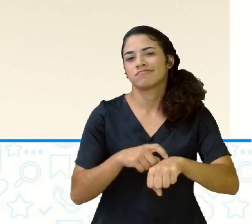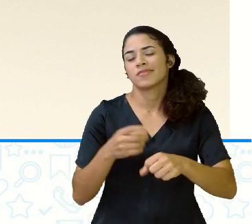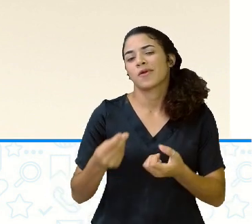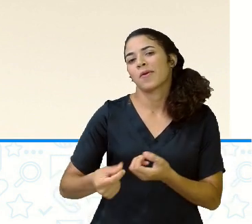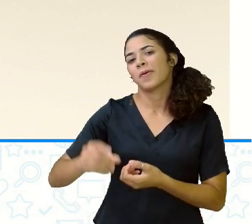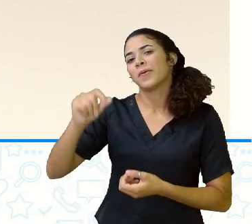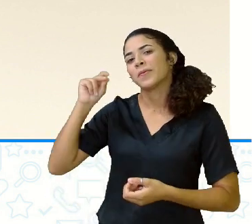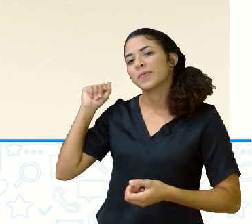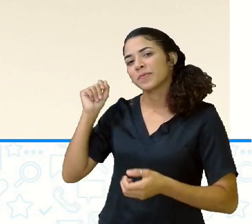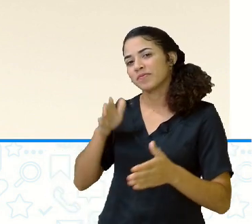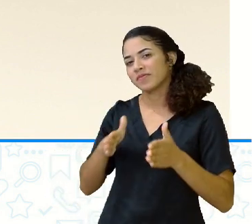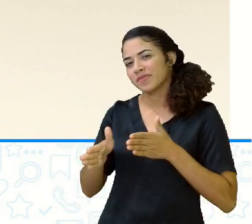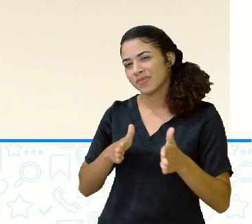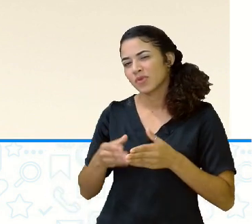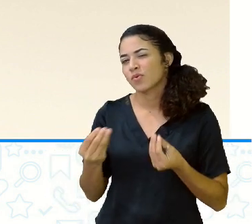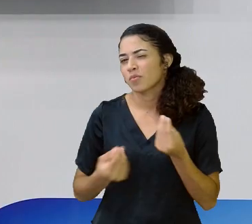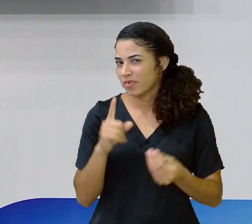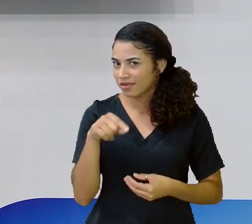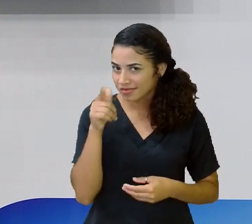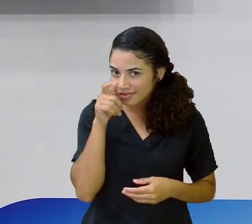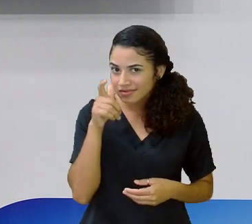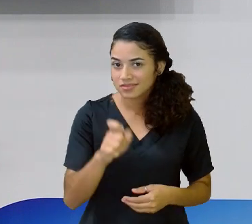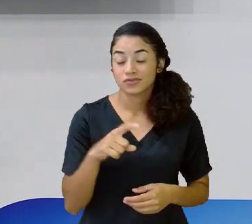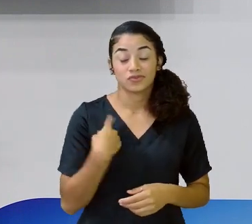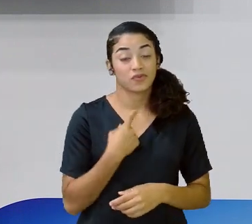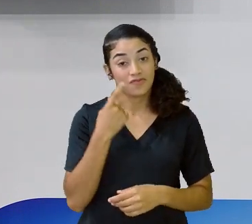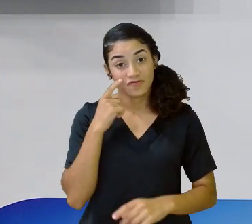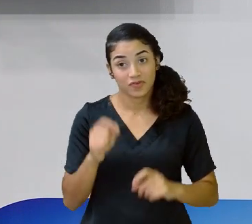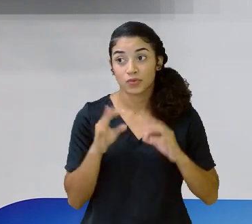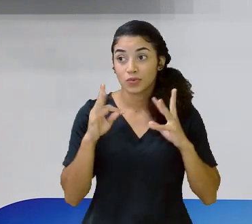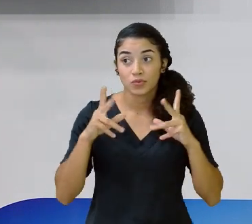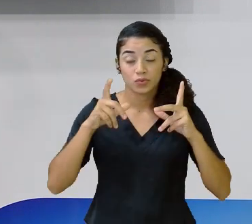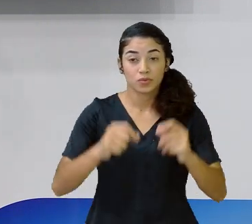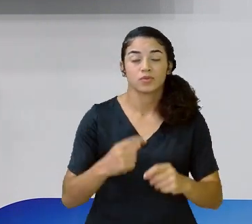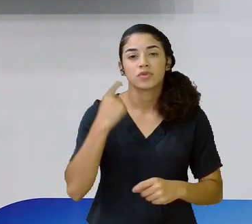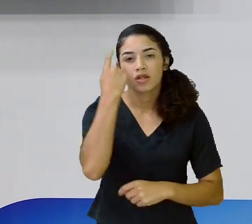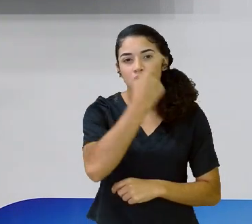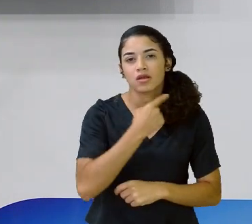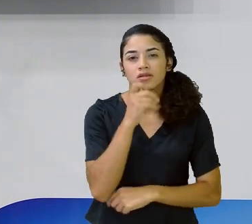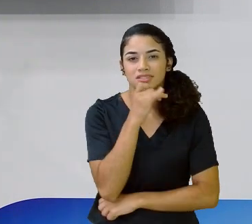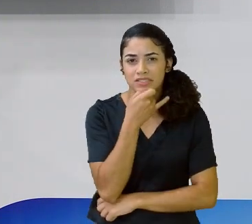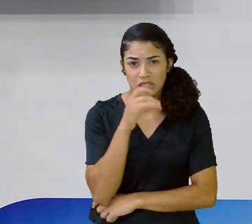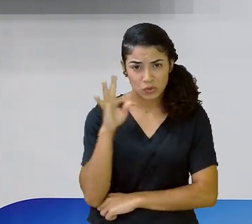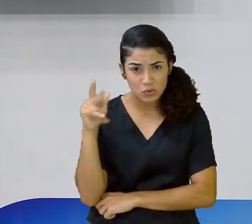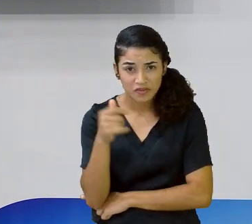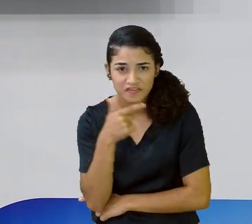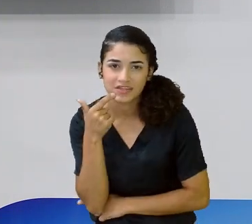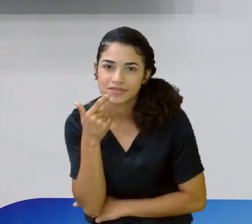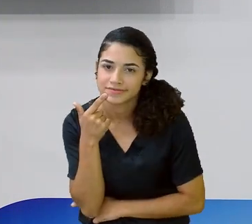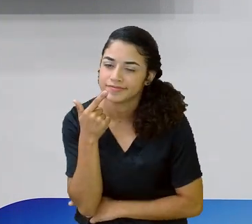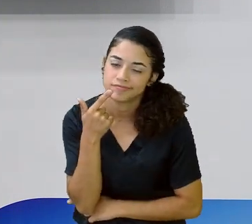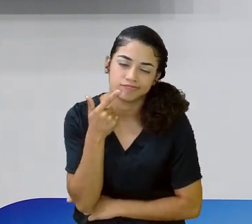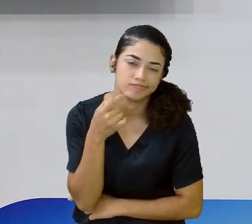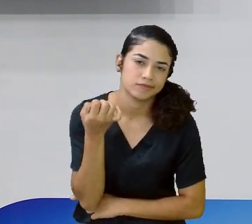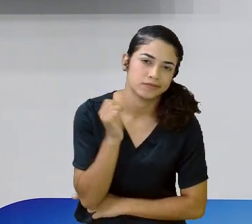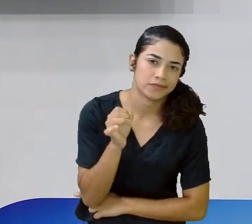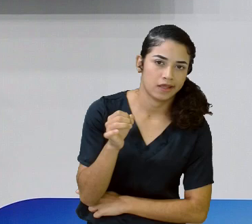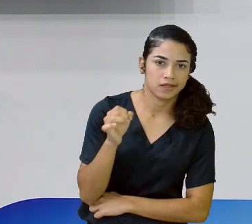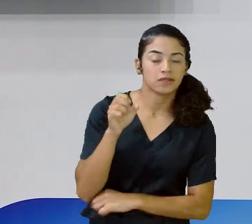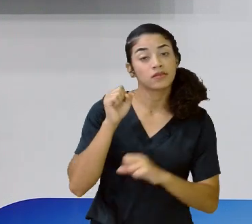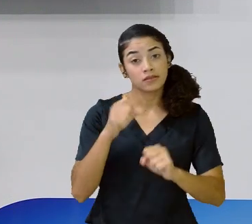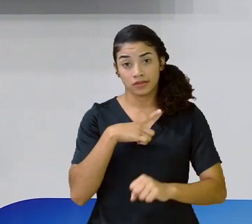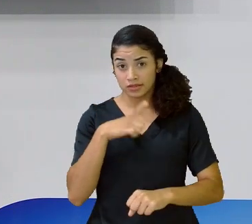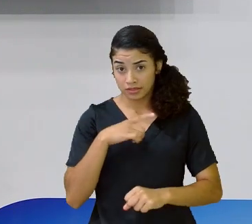que interessante. A gente vê todo mundo aqui com a cara triste. Ninguém aqui está feliz. Será que eles estavam tristes por algum